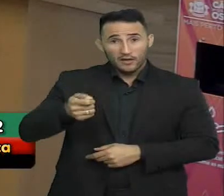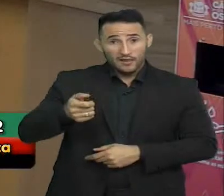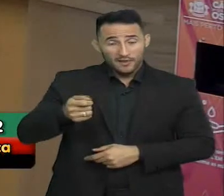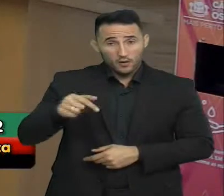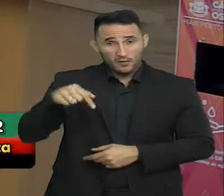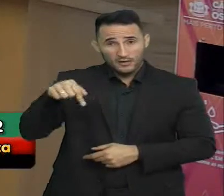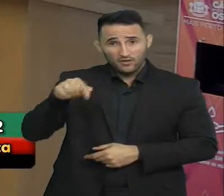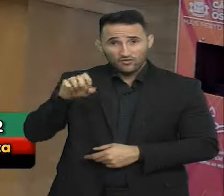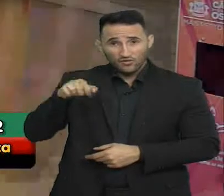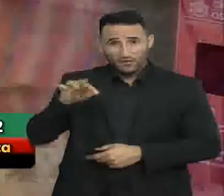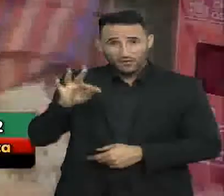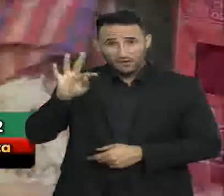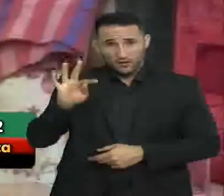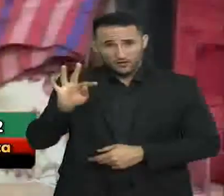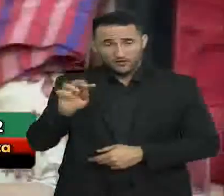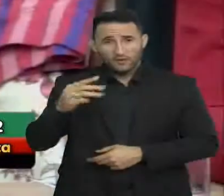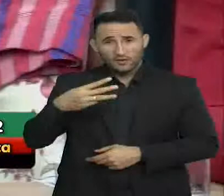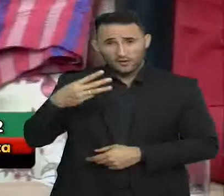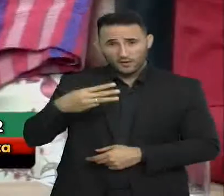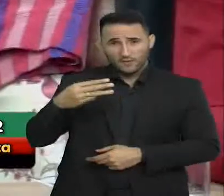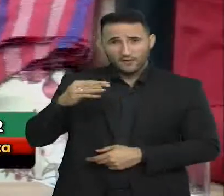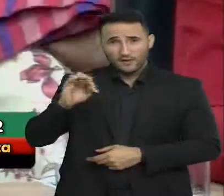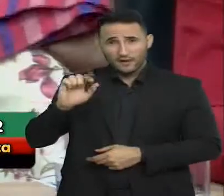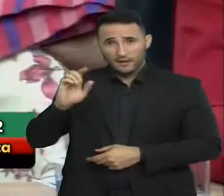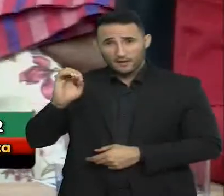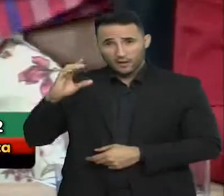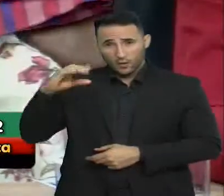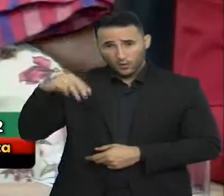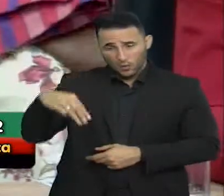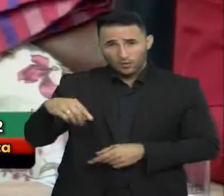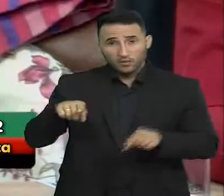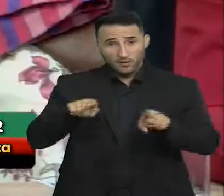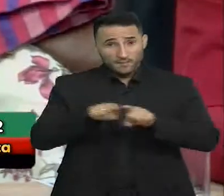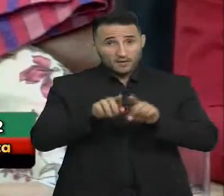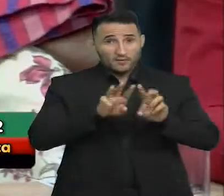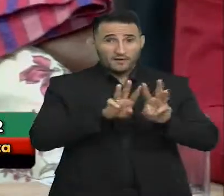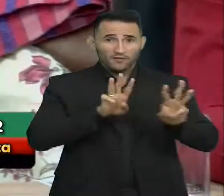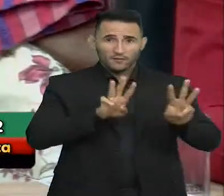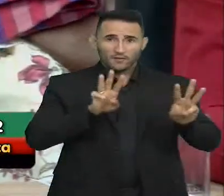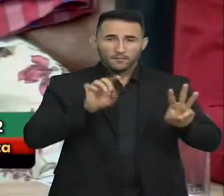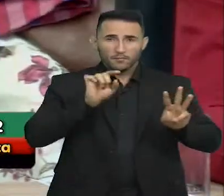da NET, 3 da Megabit Telecom e pelo site